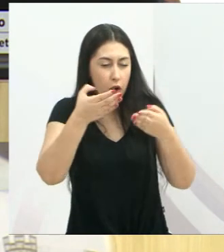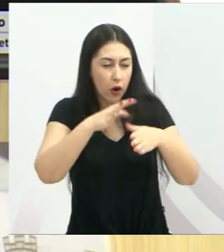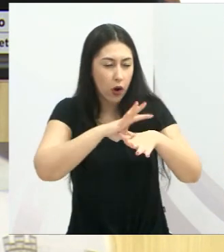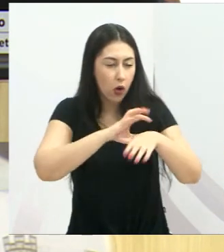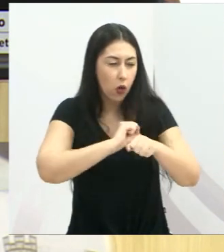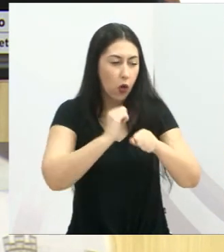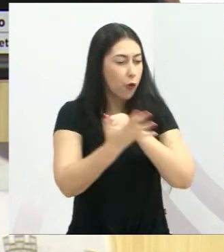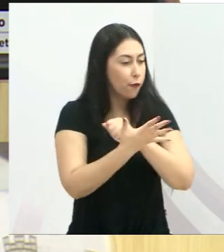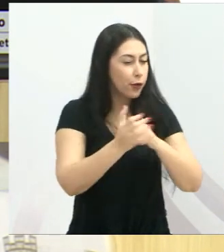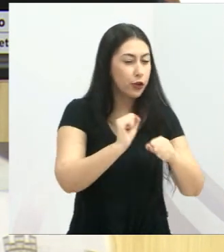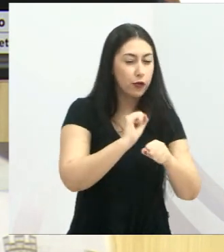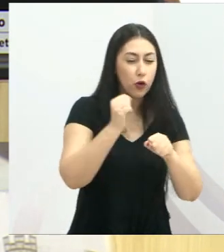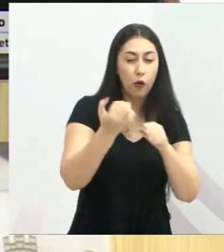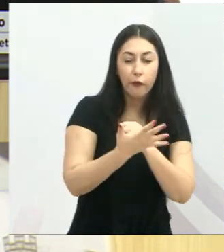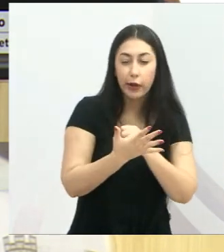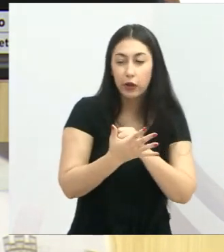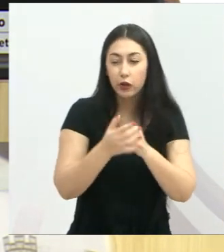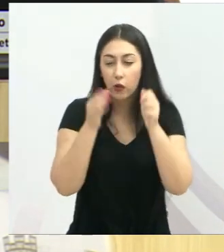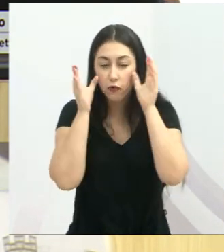só Covid.